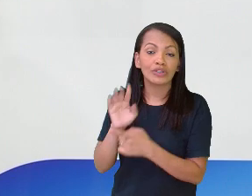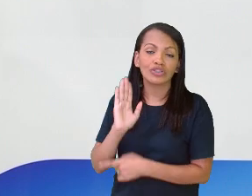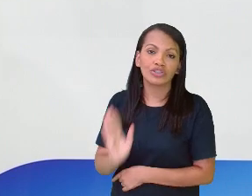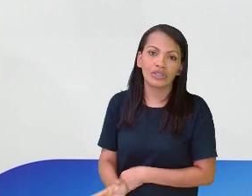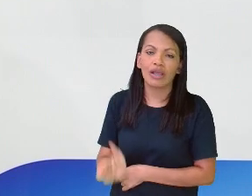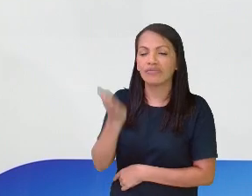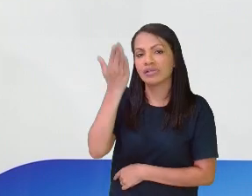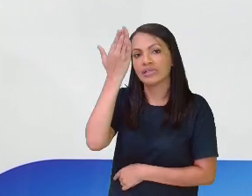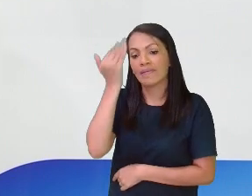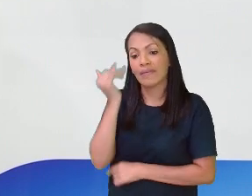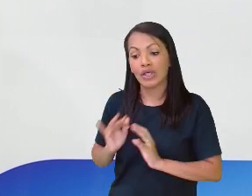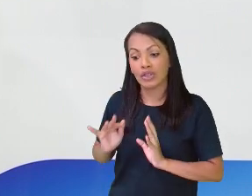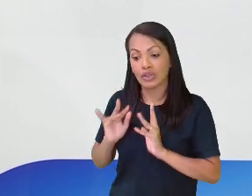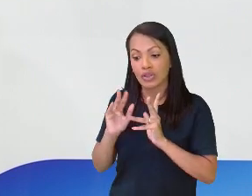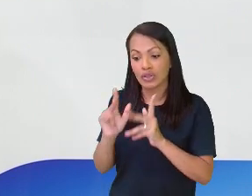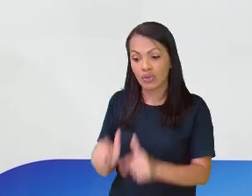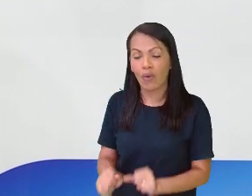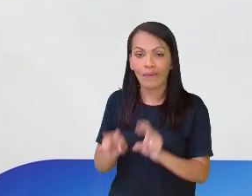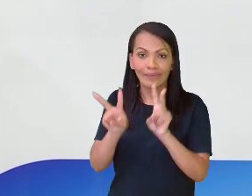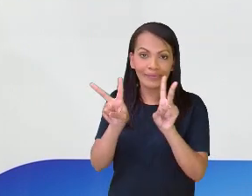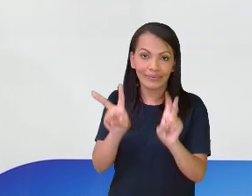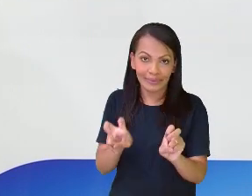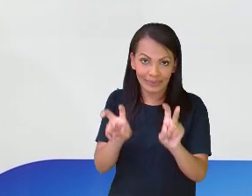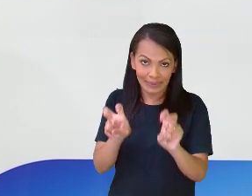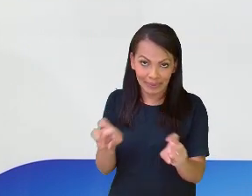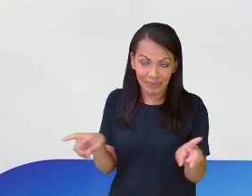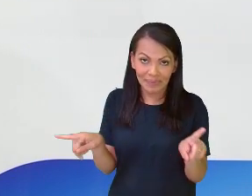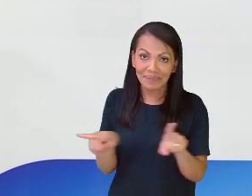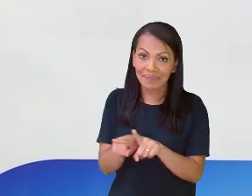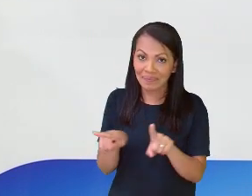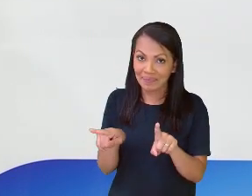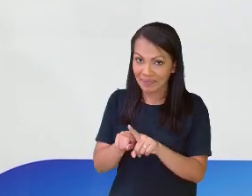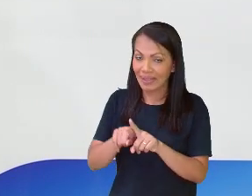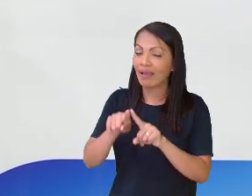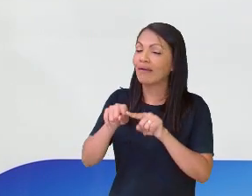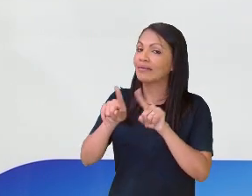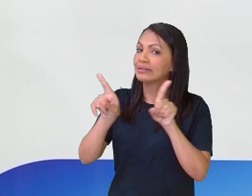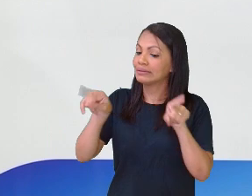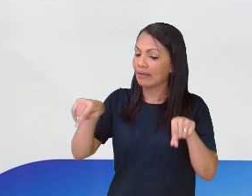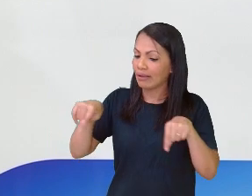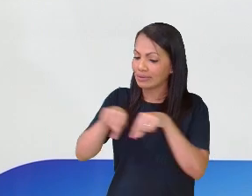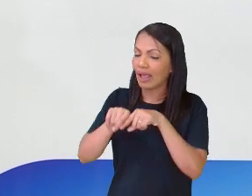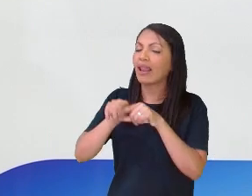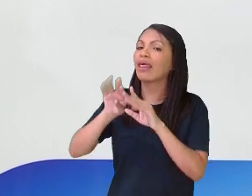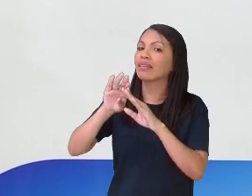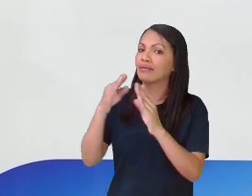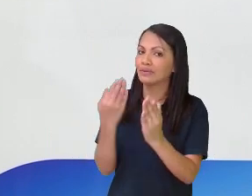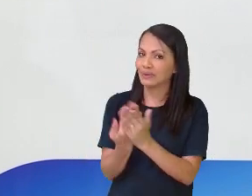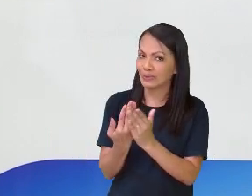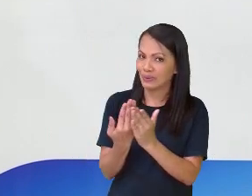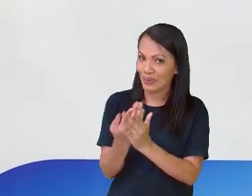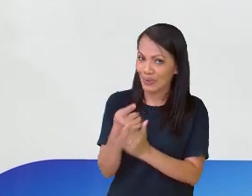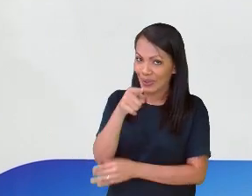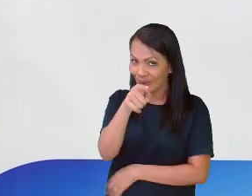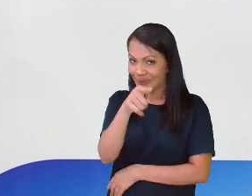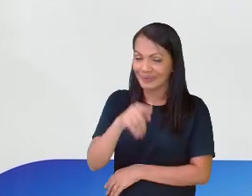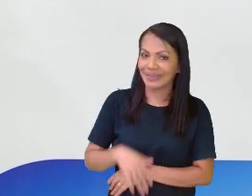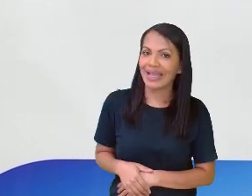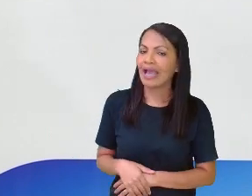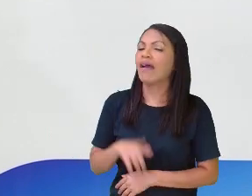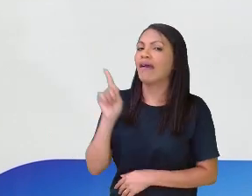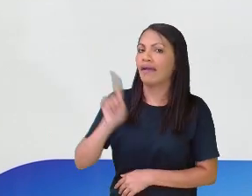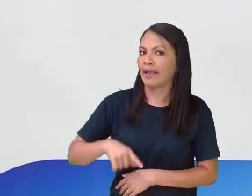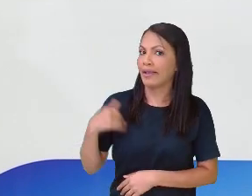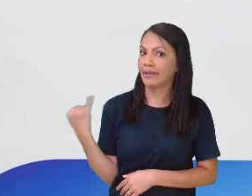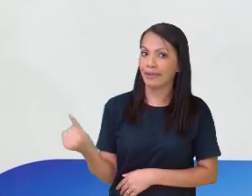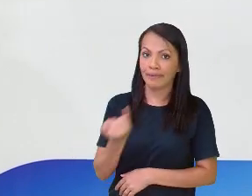saber todo o assunto que vai ser trabalhado em sala. Então, prestar atenção é fundamental. Não deixa de